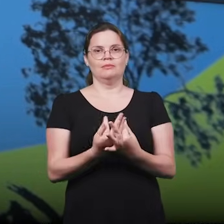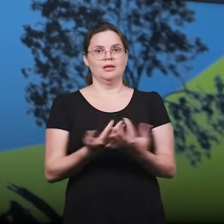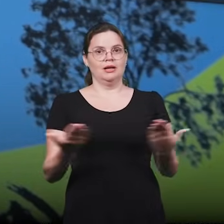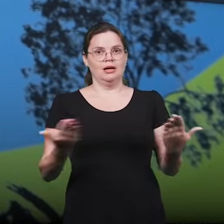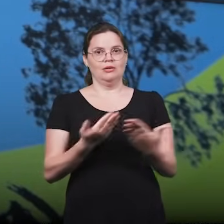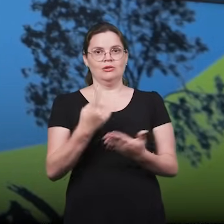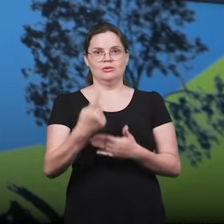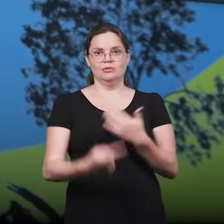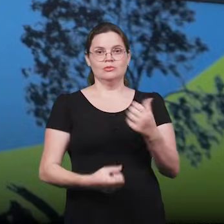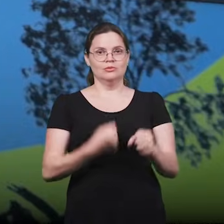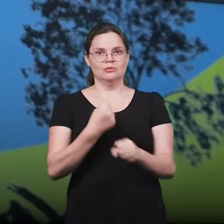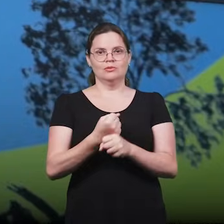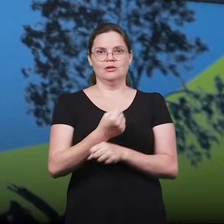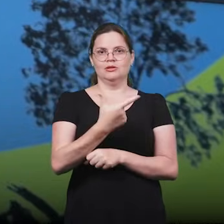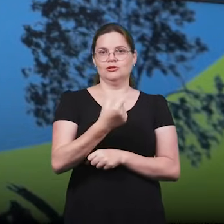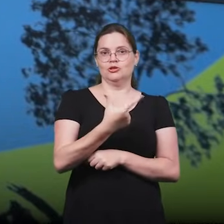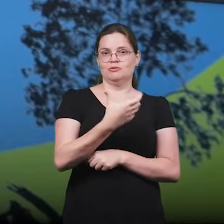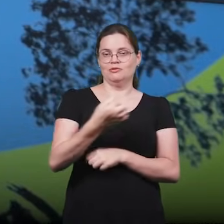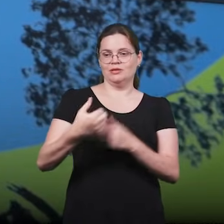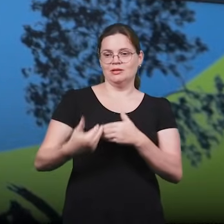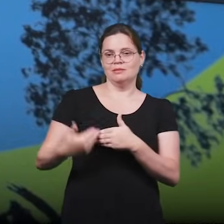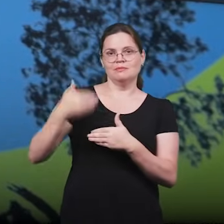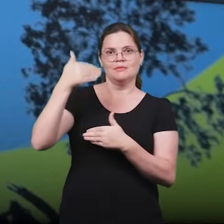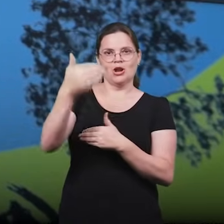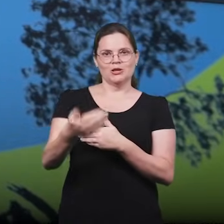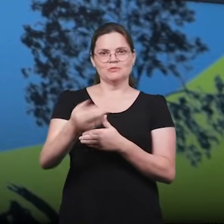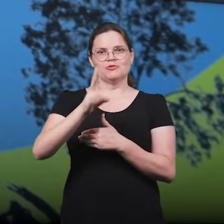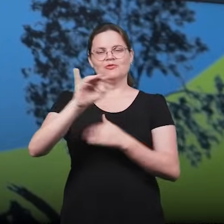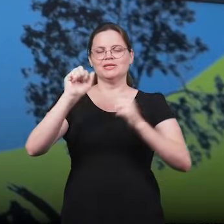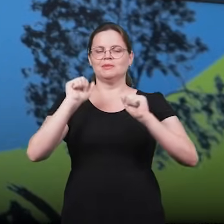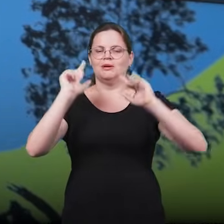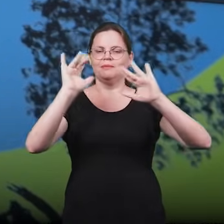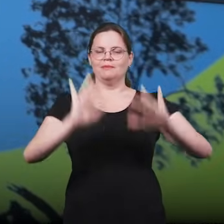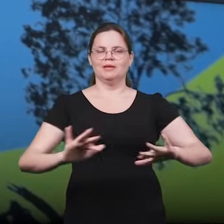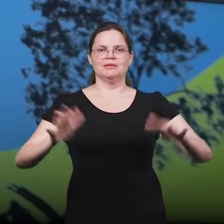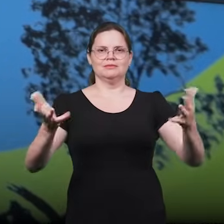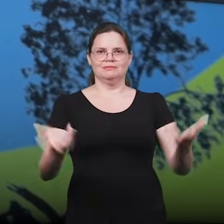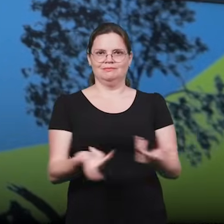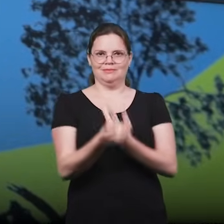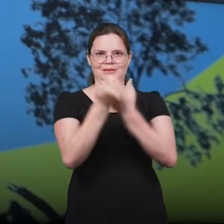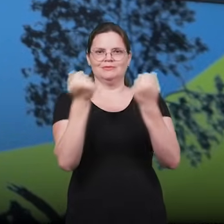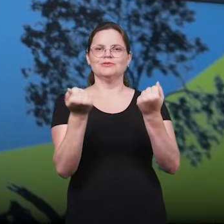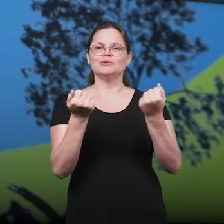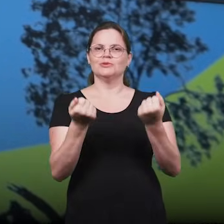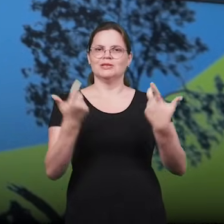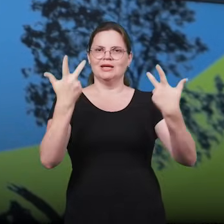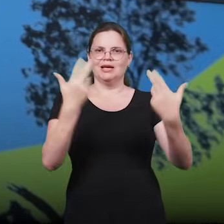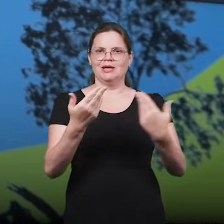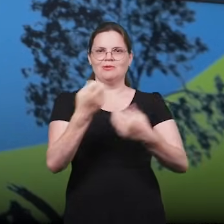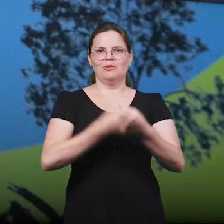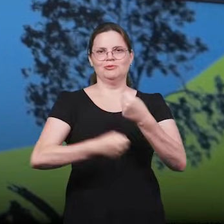de 2026 seja tão maravilhoso e abençoado como tem sido